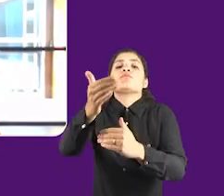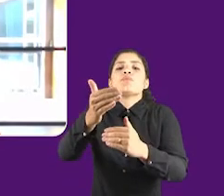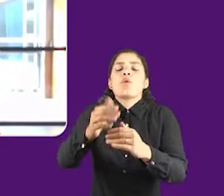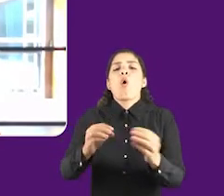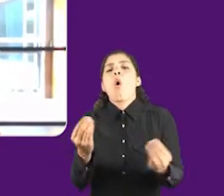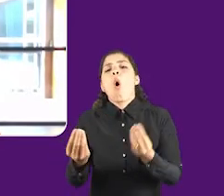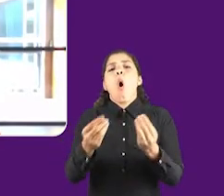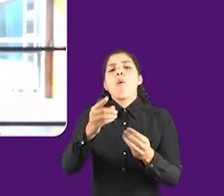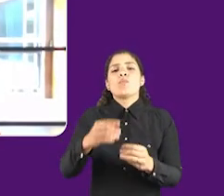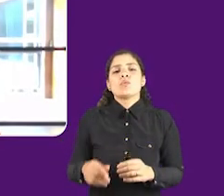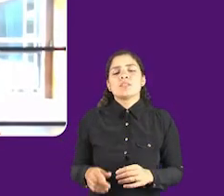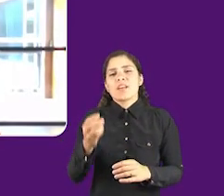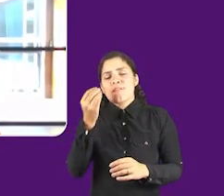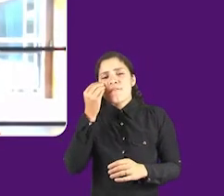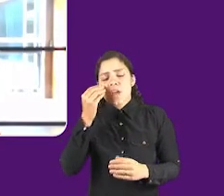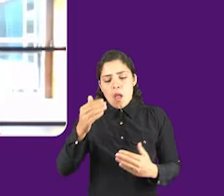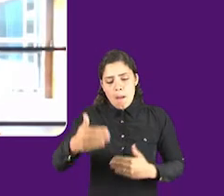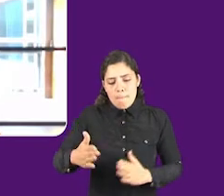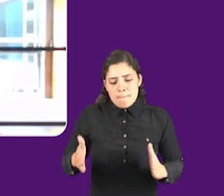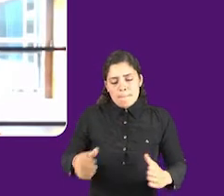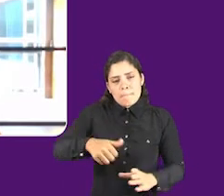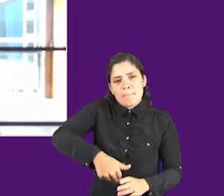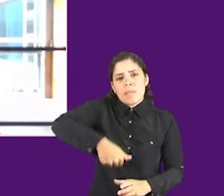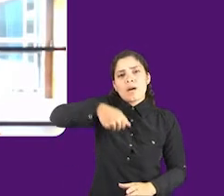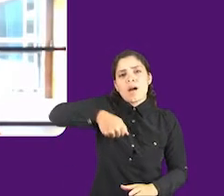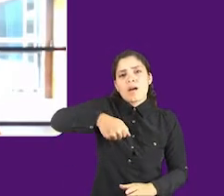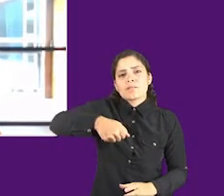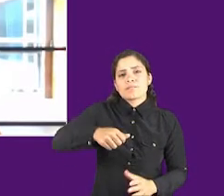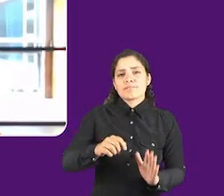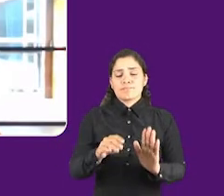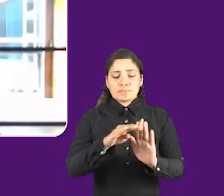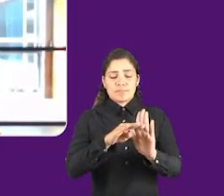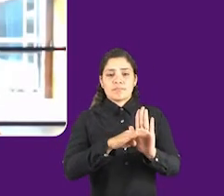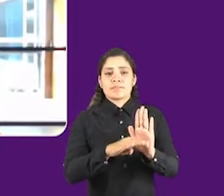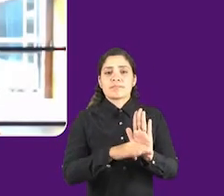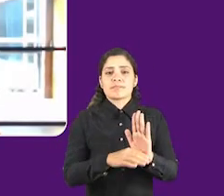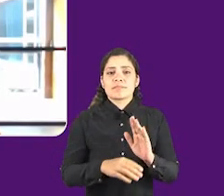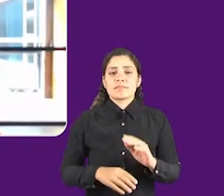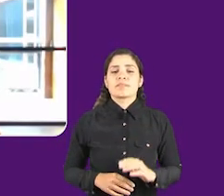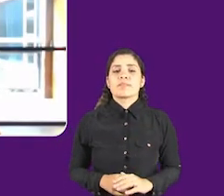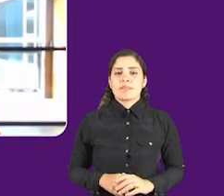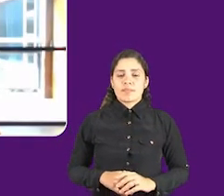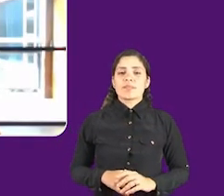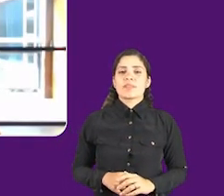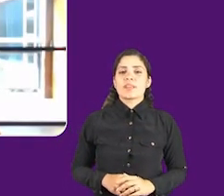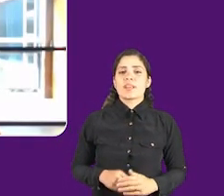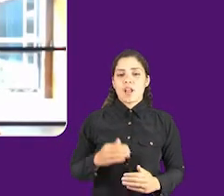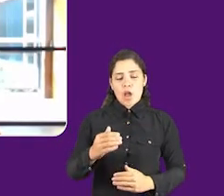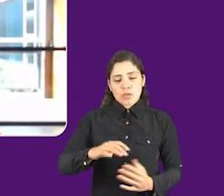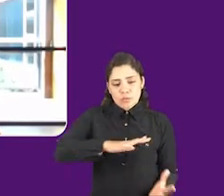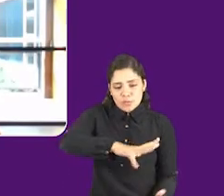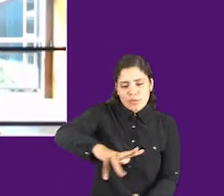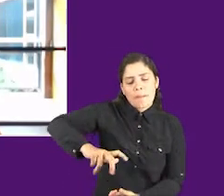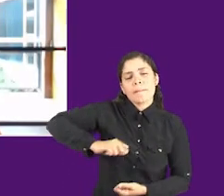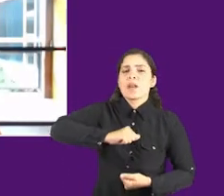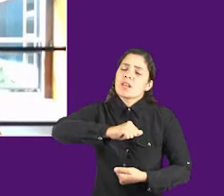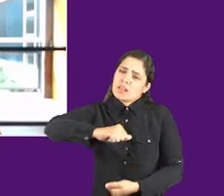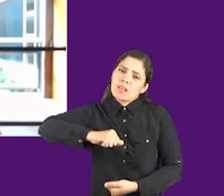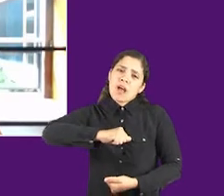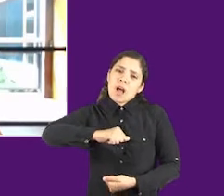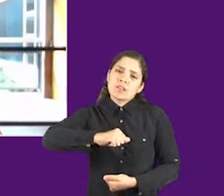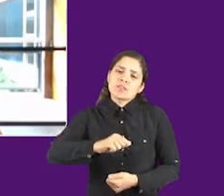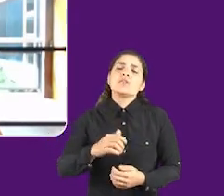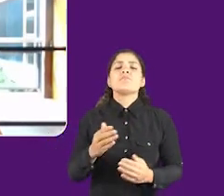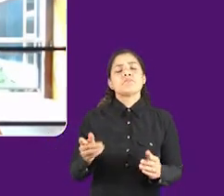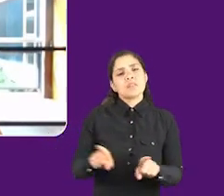seja no âmbito rentabilidade Mas também de inovação de mercado e trazendo agregando valor para o consumidor final